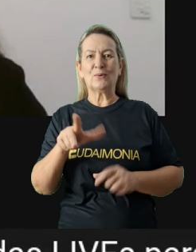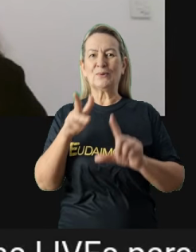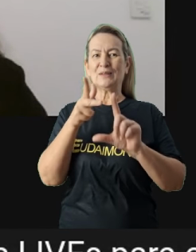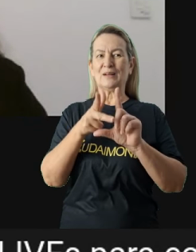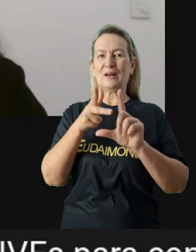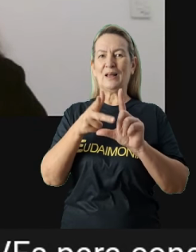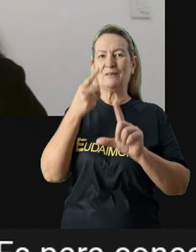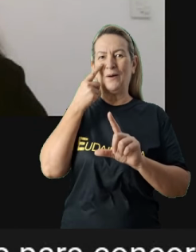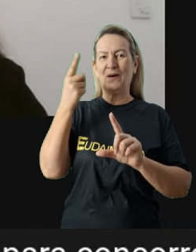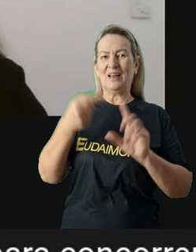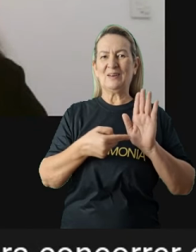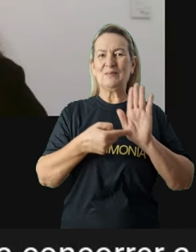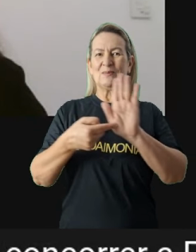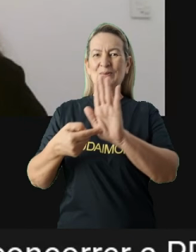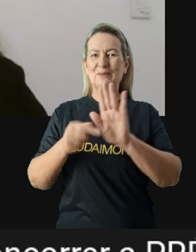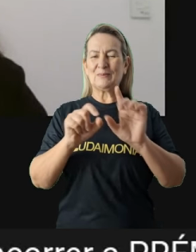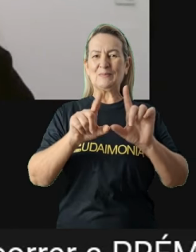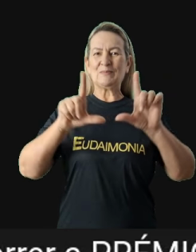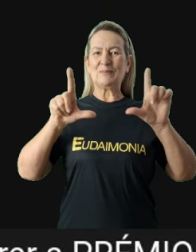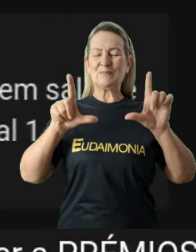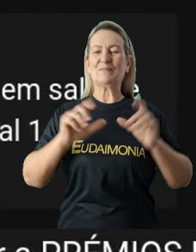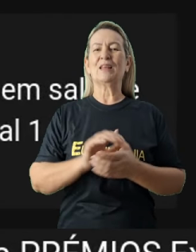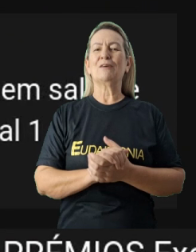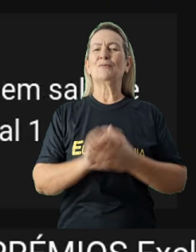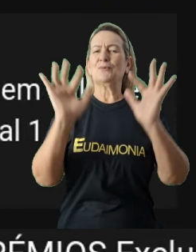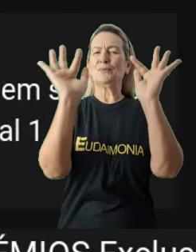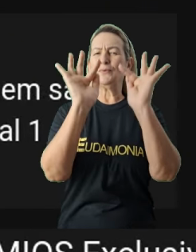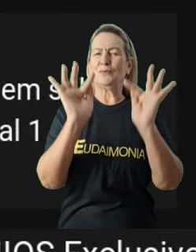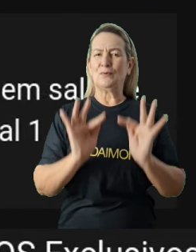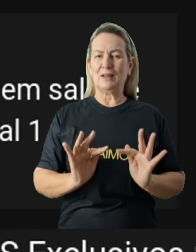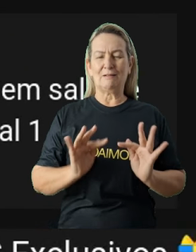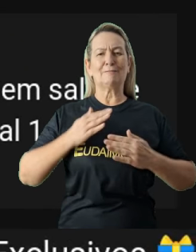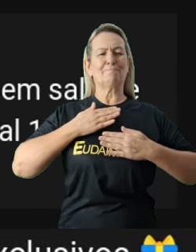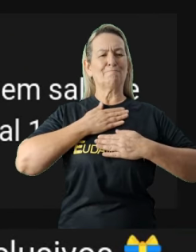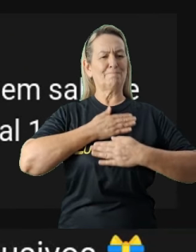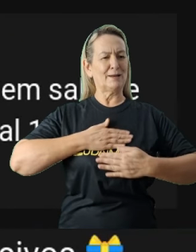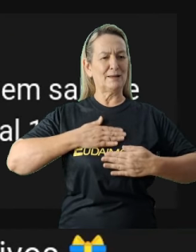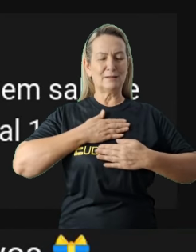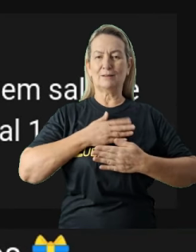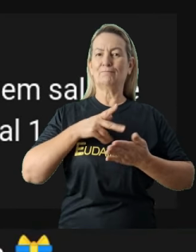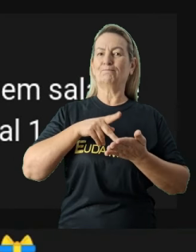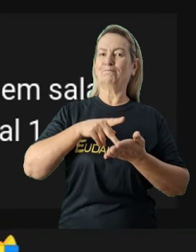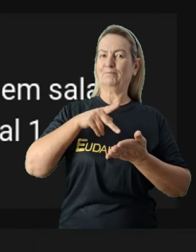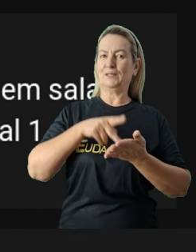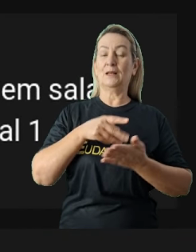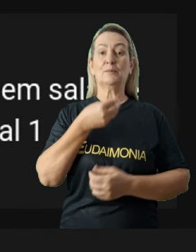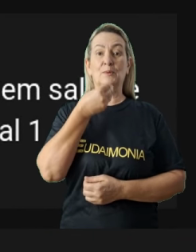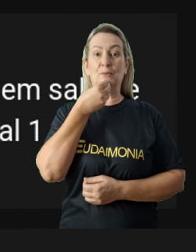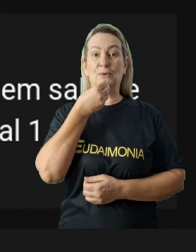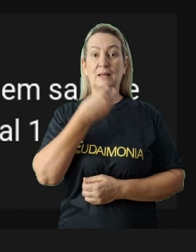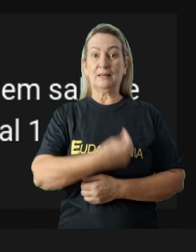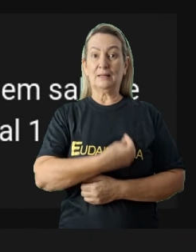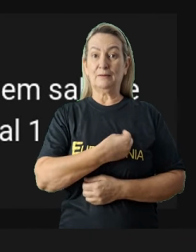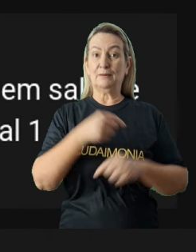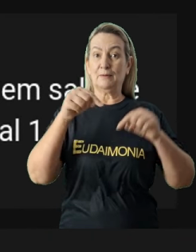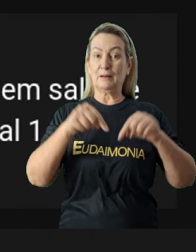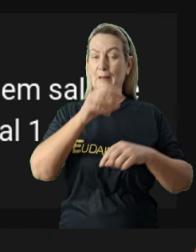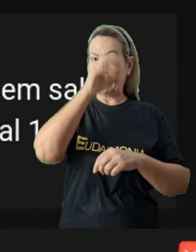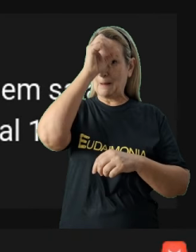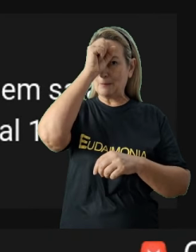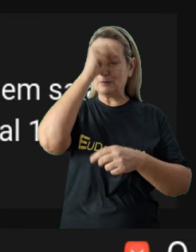doutora, e convide ela, Paulo, para um próximo programa aí. Olha aí ela aparecendo aqui para a gente. Estou